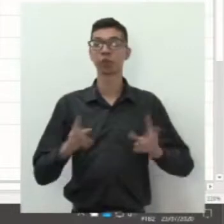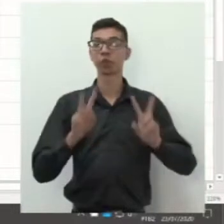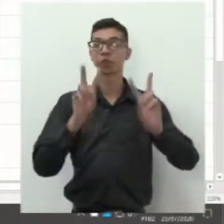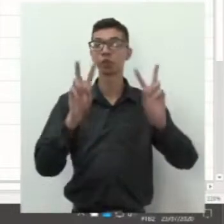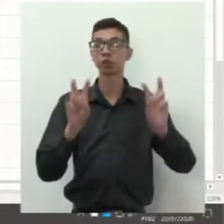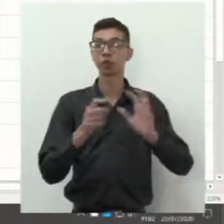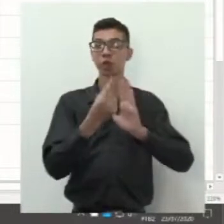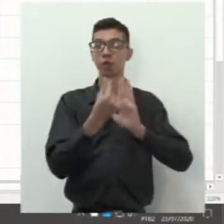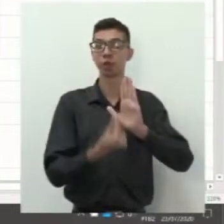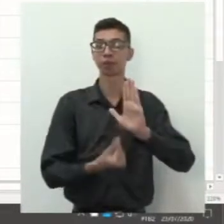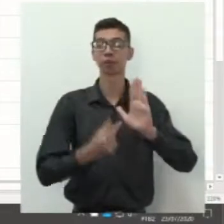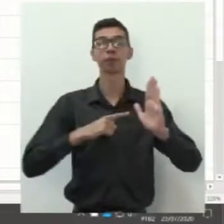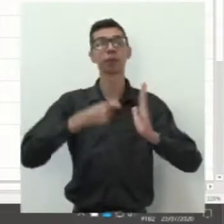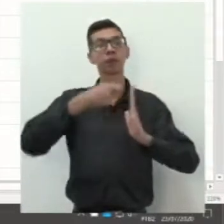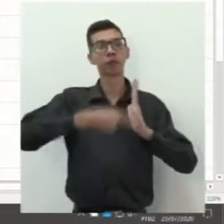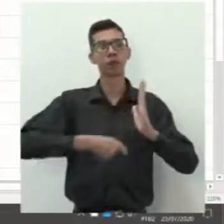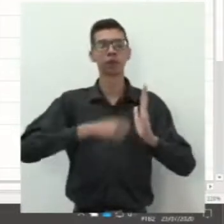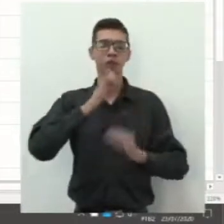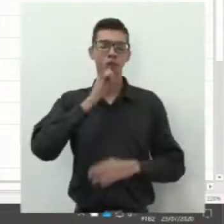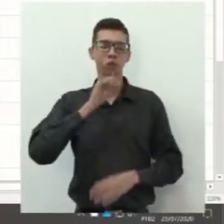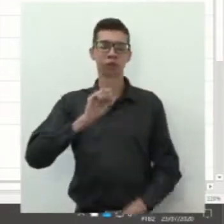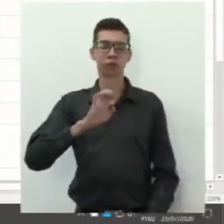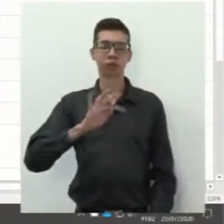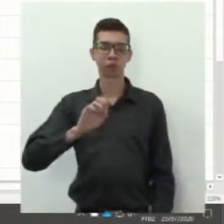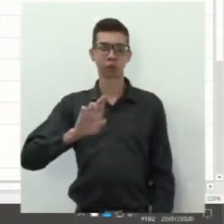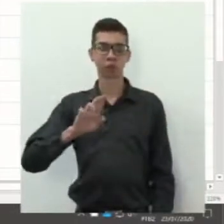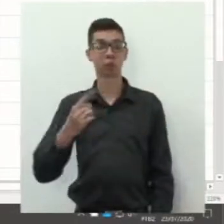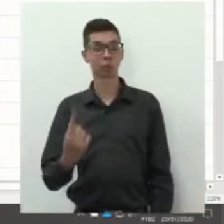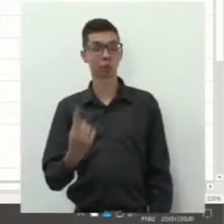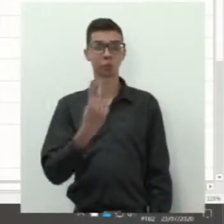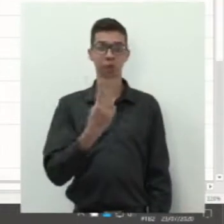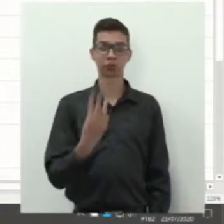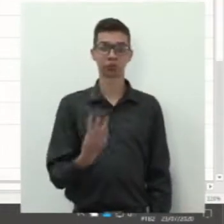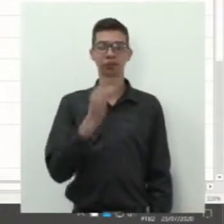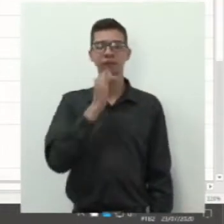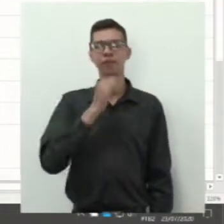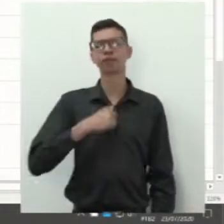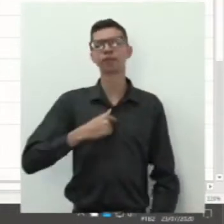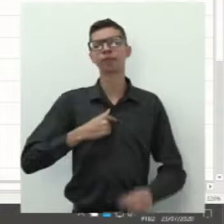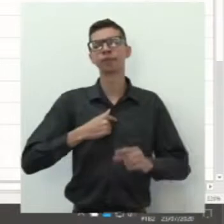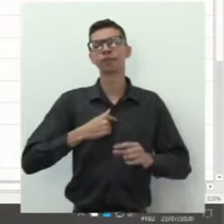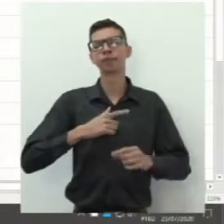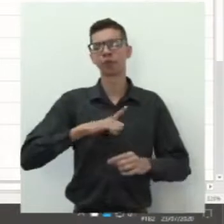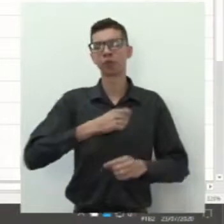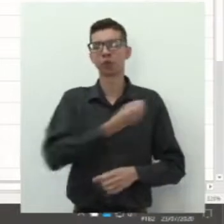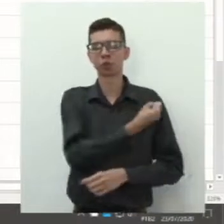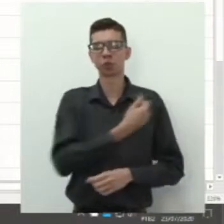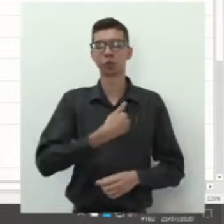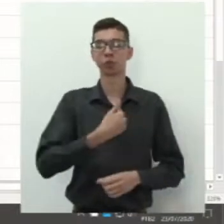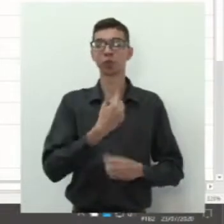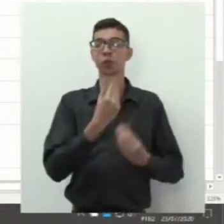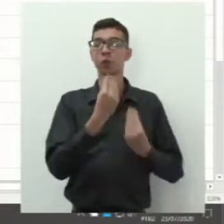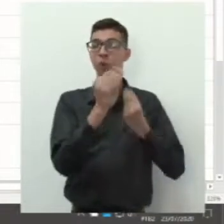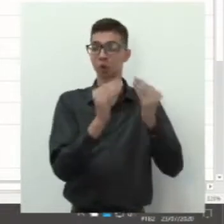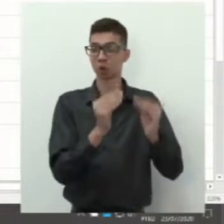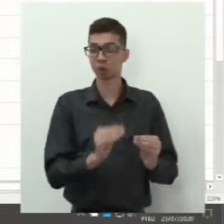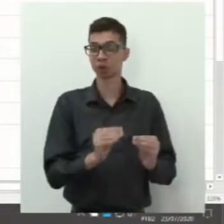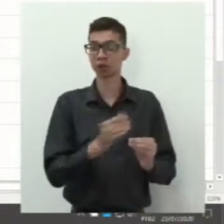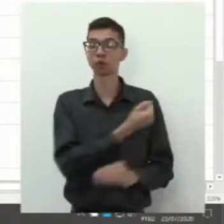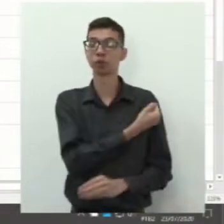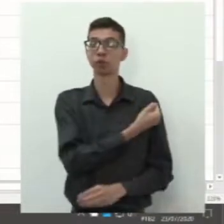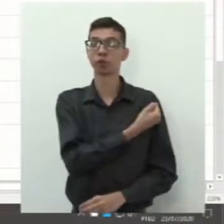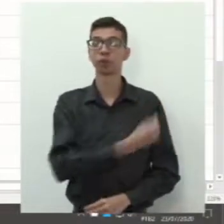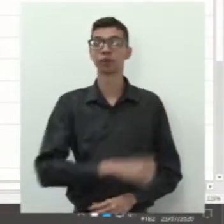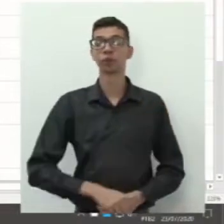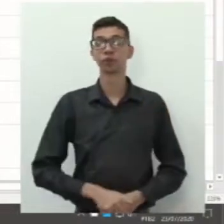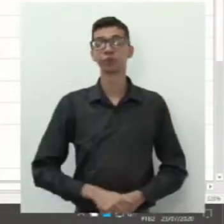tenho texto, né? Tenho setor 1, 2, 3. Se eu tiver número, por exemplo, e colocar o filtro, em número eu tenho filtros